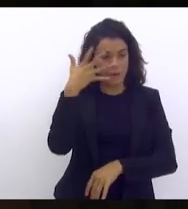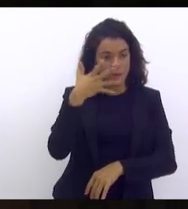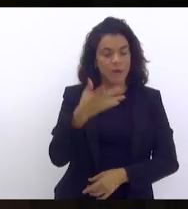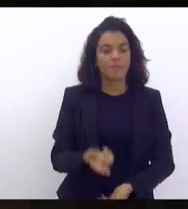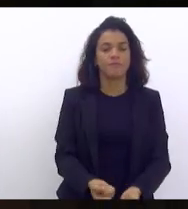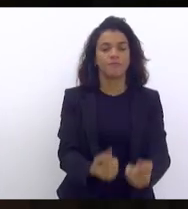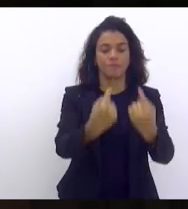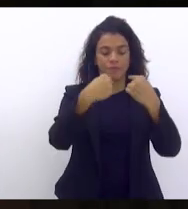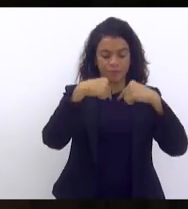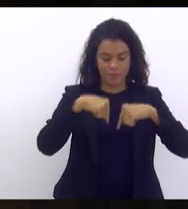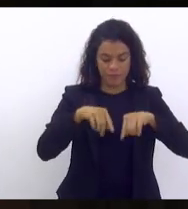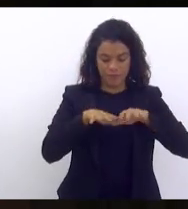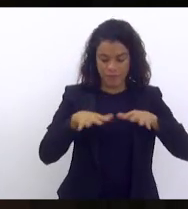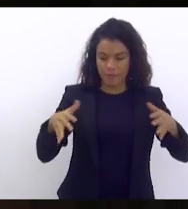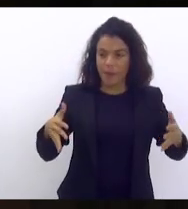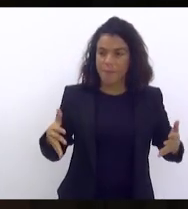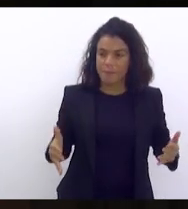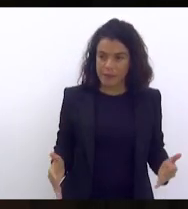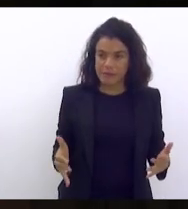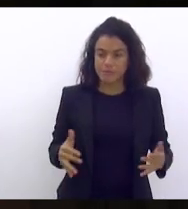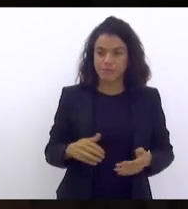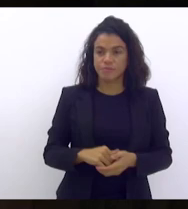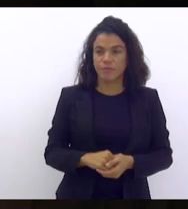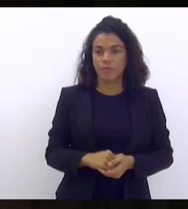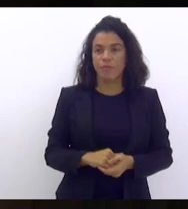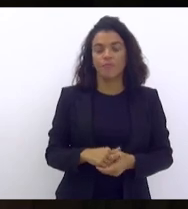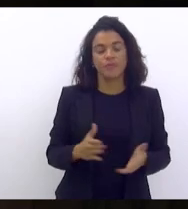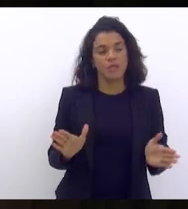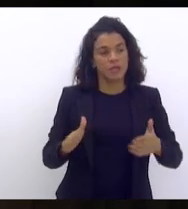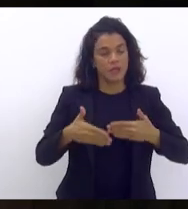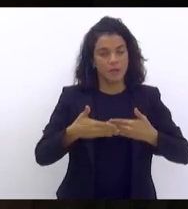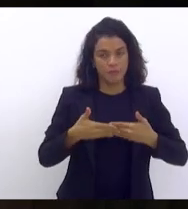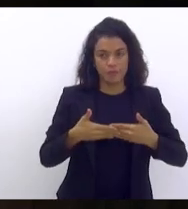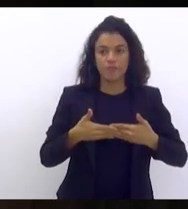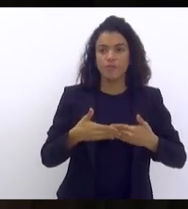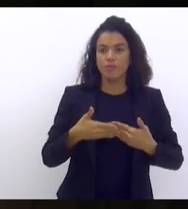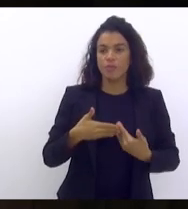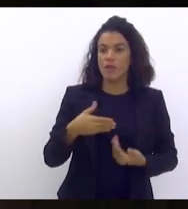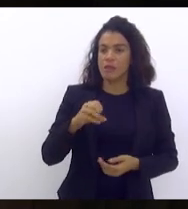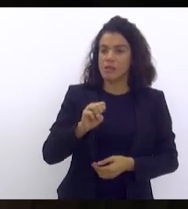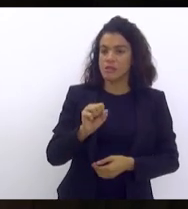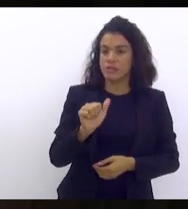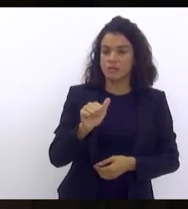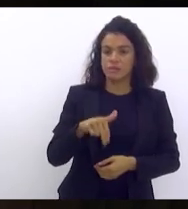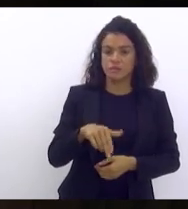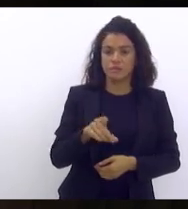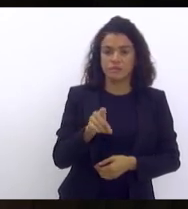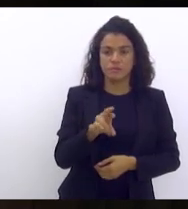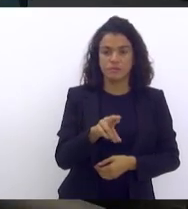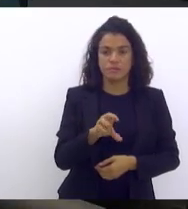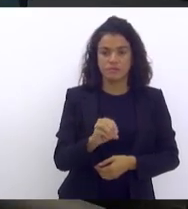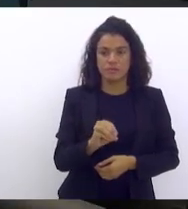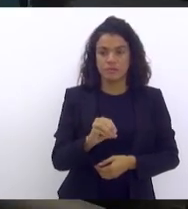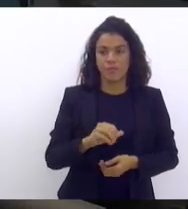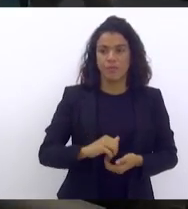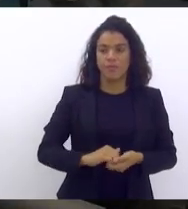as considerações finais. E, enfim, a gente encerra. Então, companheiro Sandro, a palavra está com você.